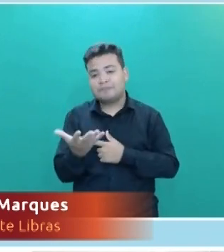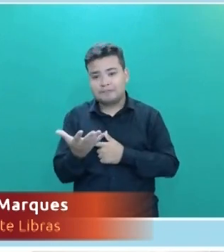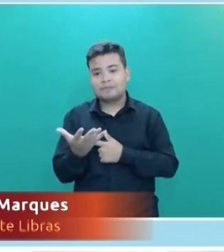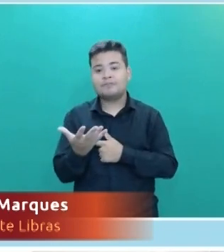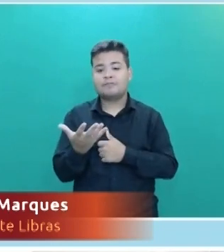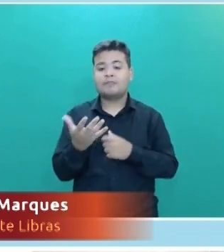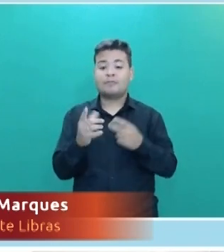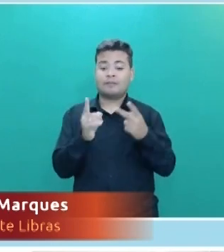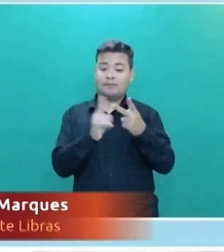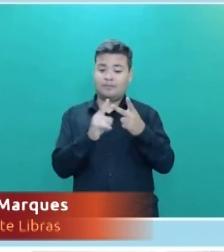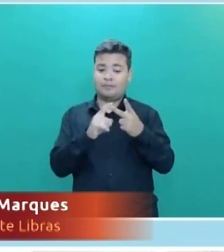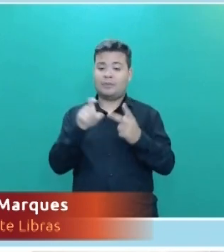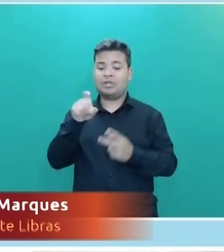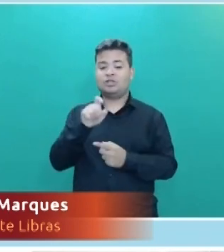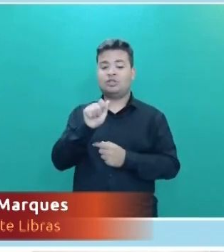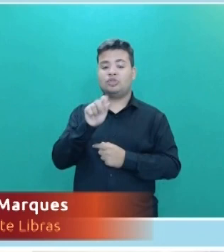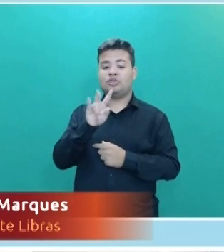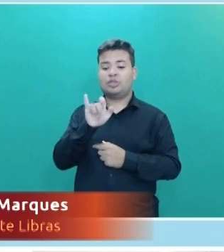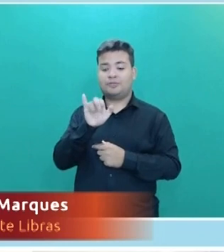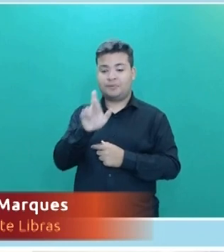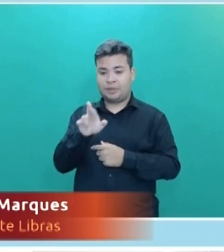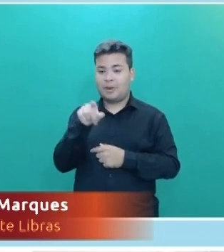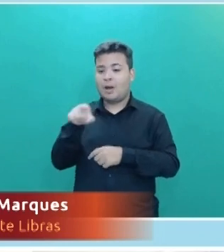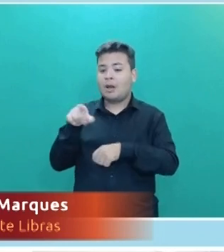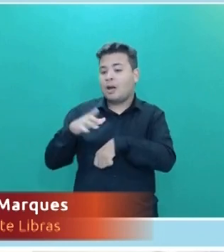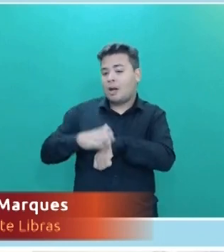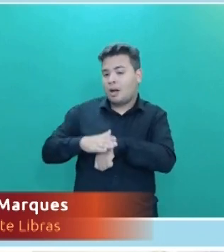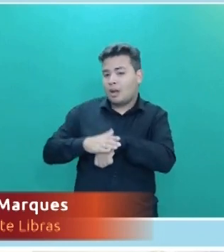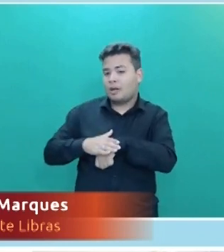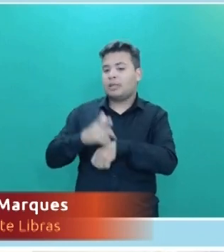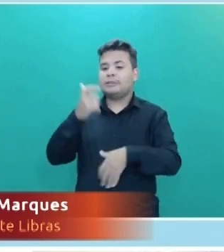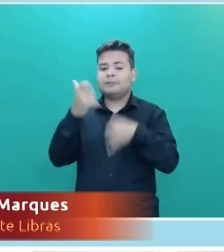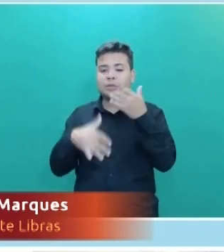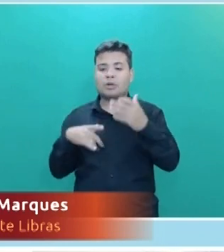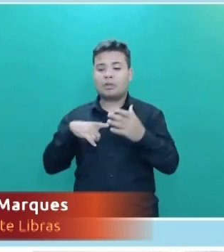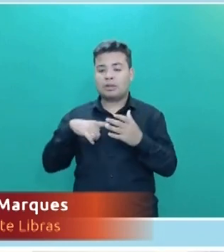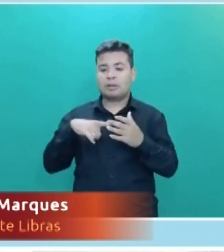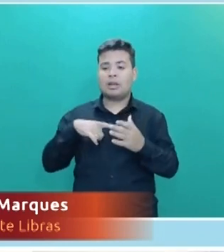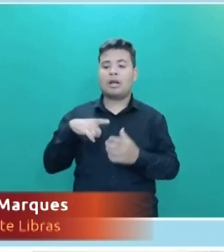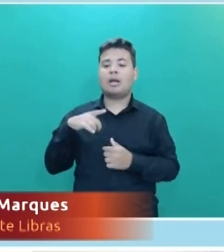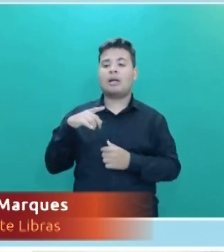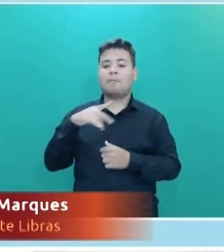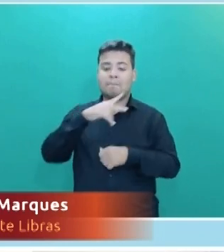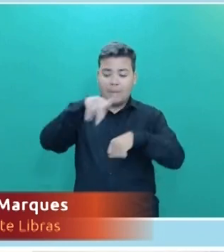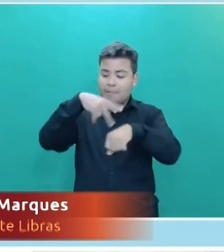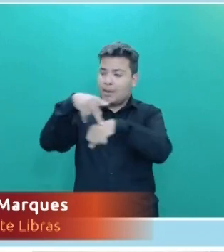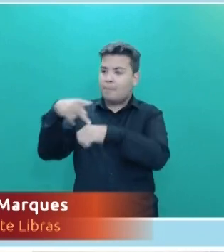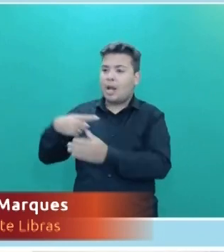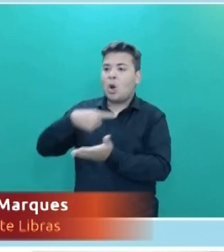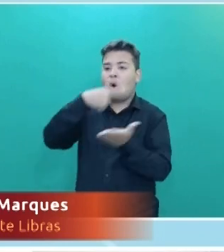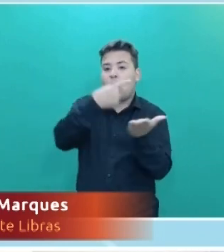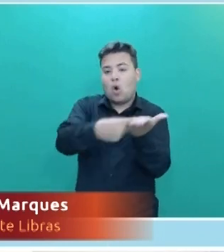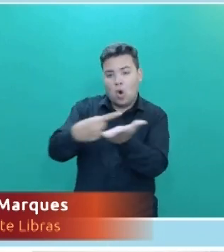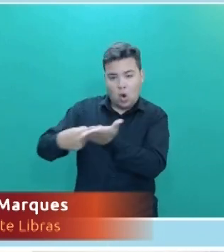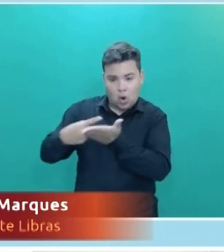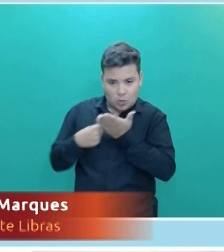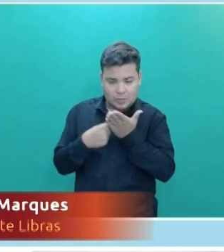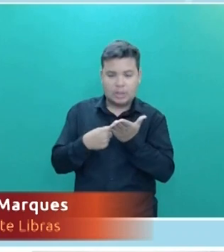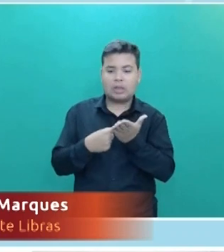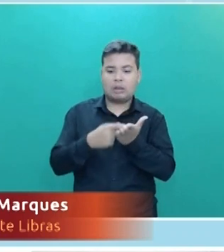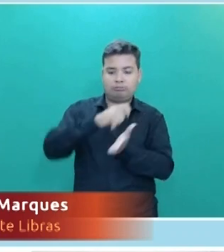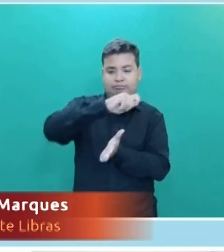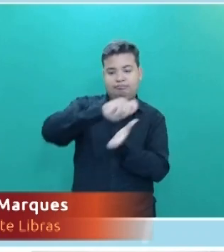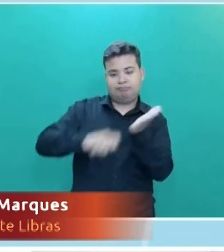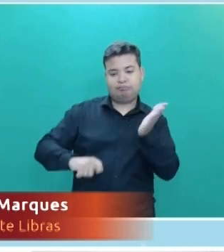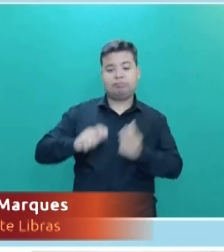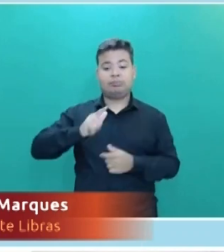Xavier, você estava citando alguns mecanismos, né? Acordos internacionais que existem de combate ao trabalho escravo. A gente tem